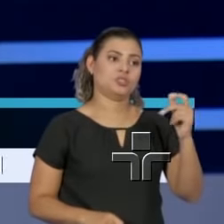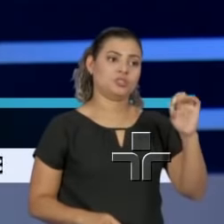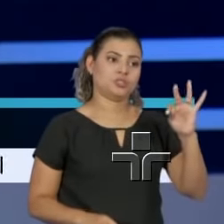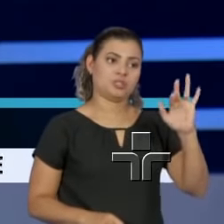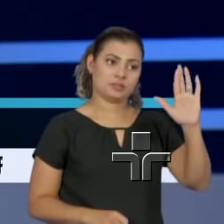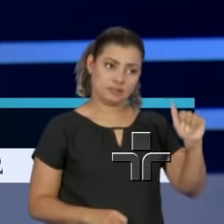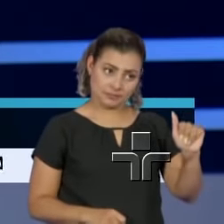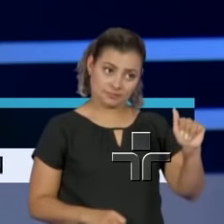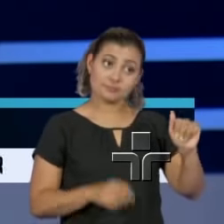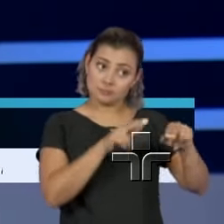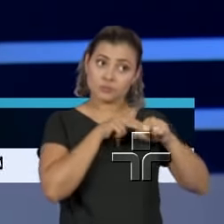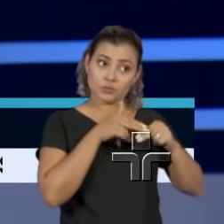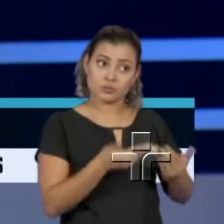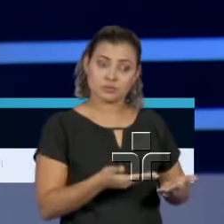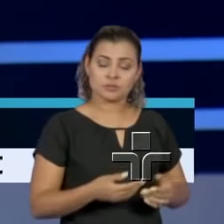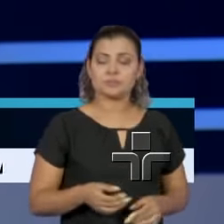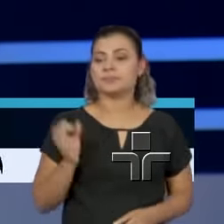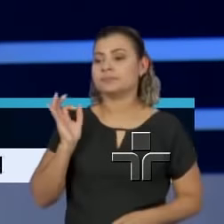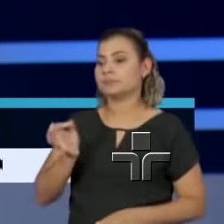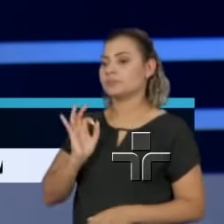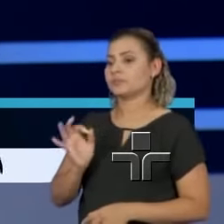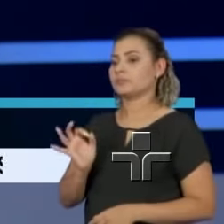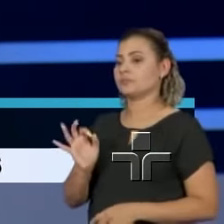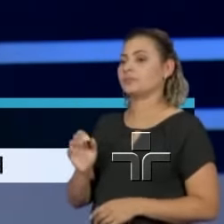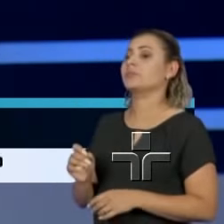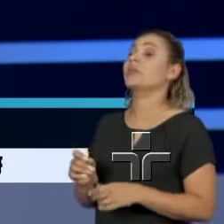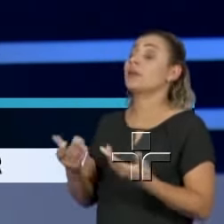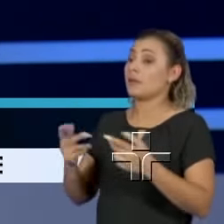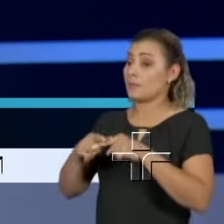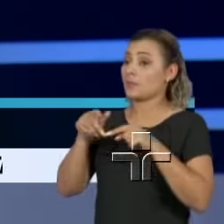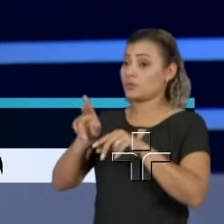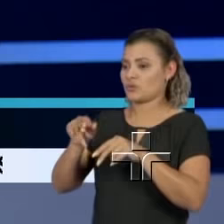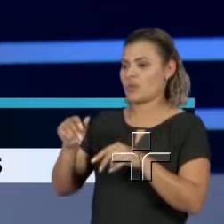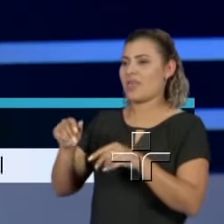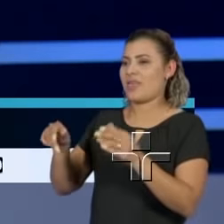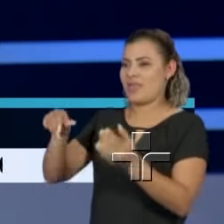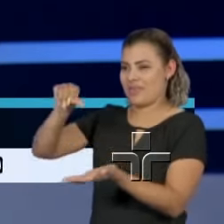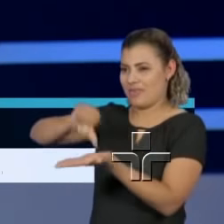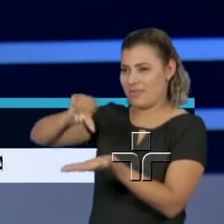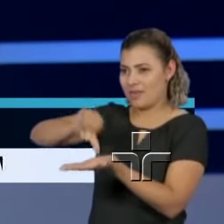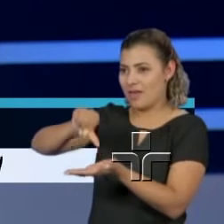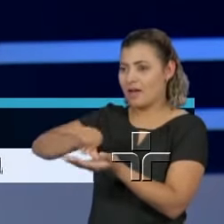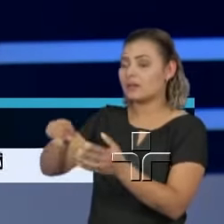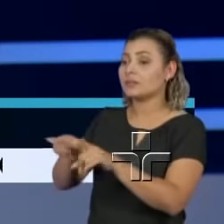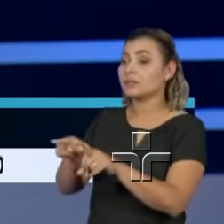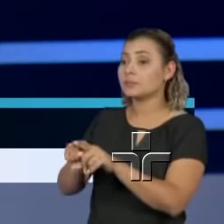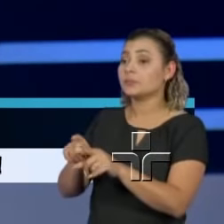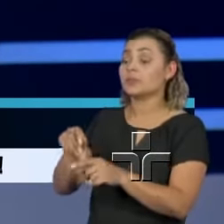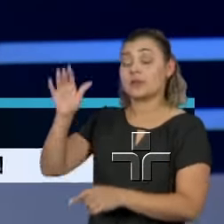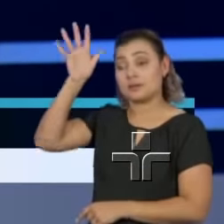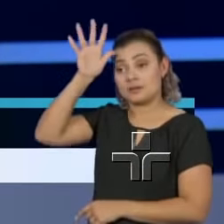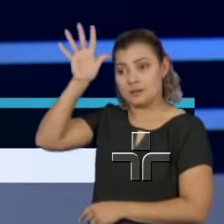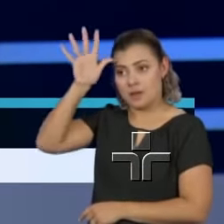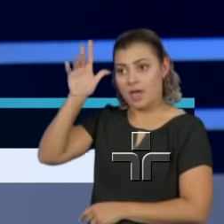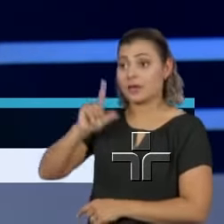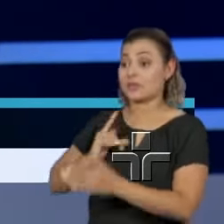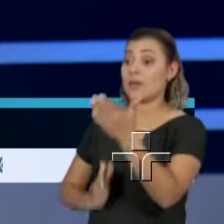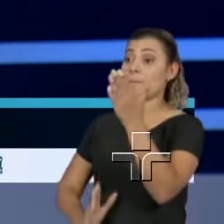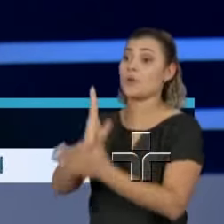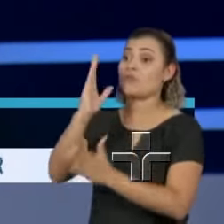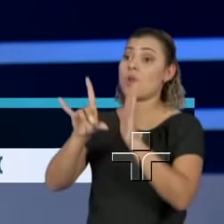claro, principalmente na manifestação do parlamento, né, iraquiano, em que definiu ou aprovou uma